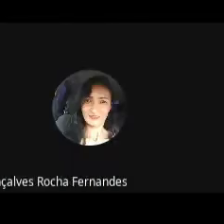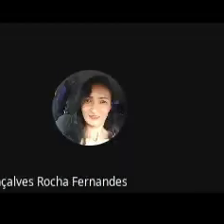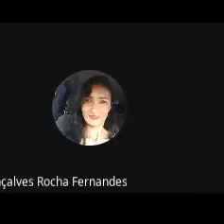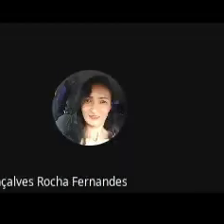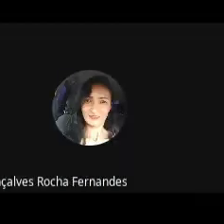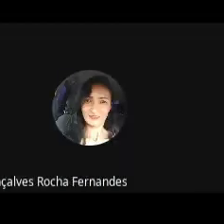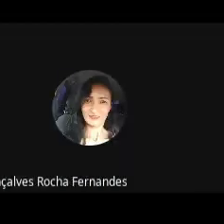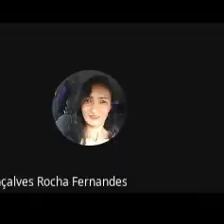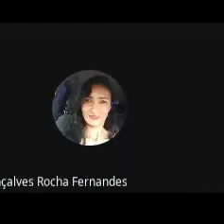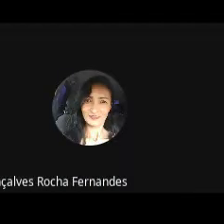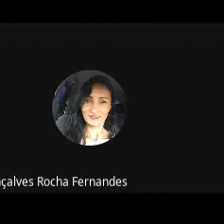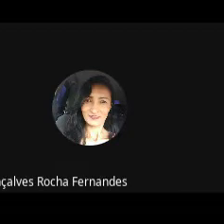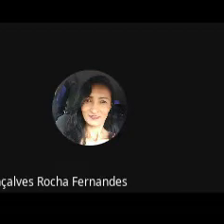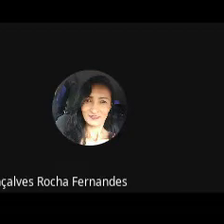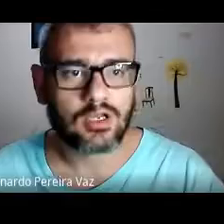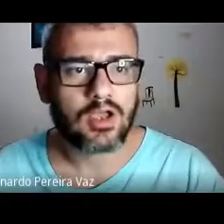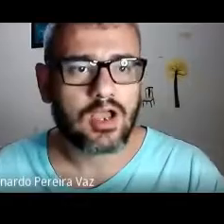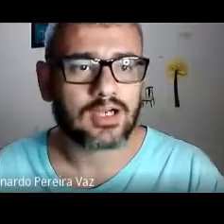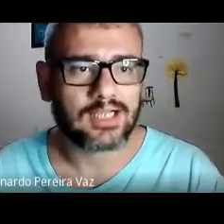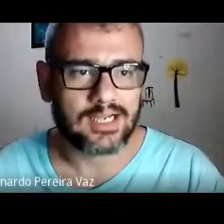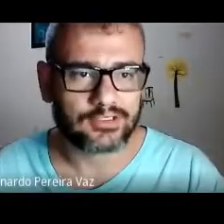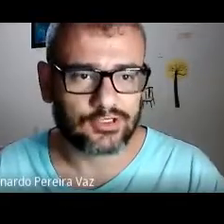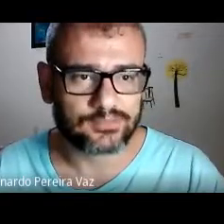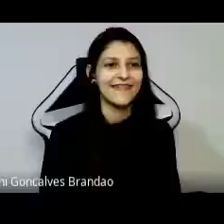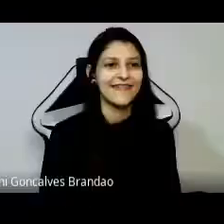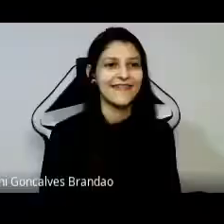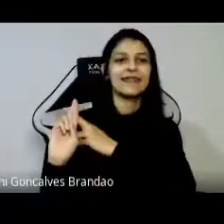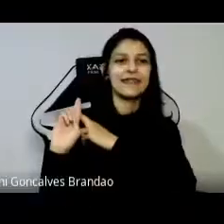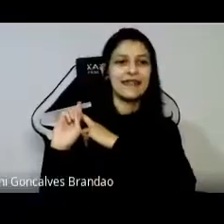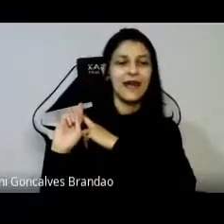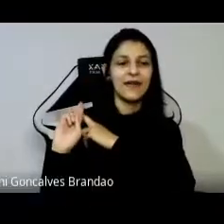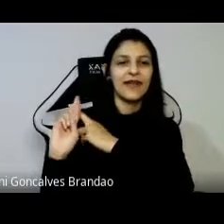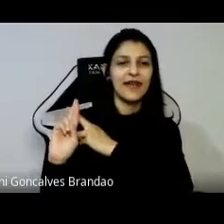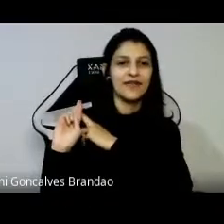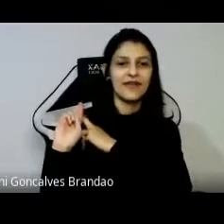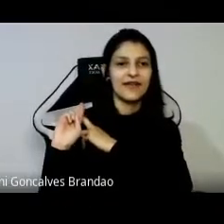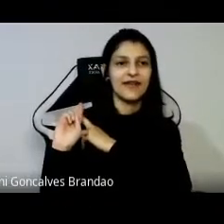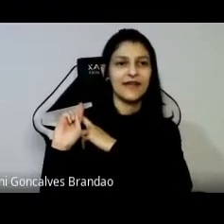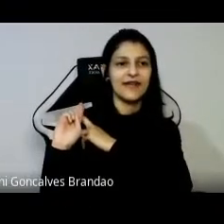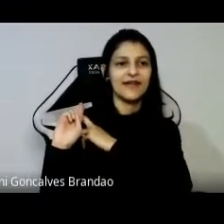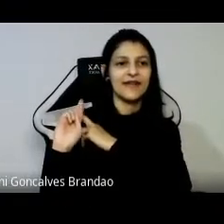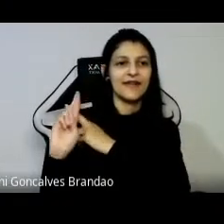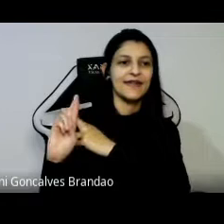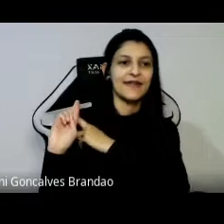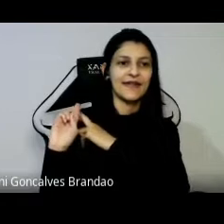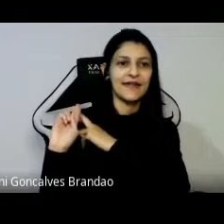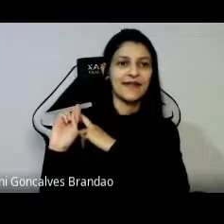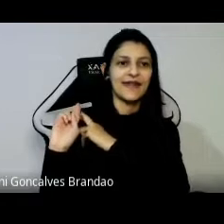Mostra de novo, Tuânia, eu não estava te vendo. É esse sinal, Eliette.